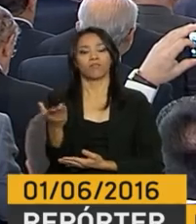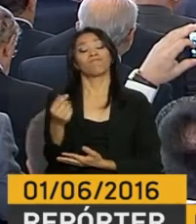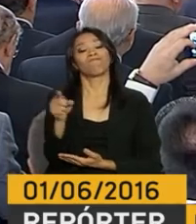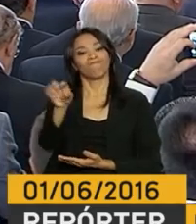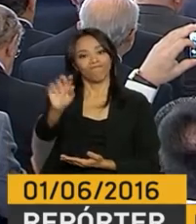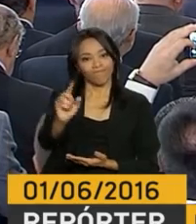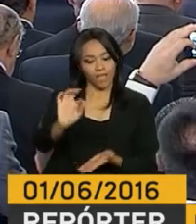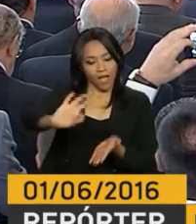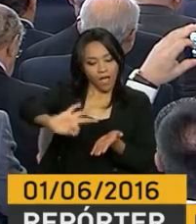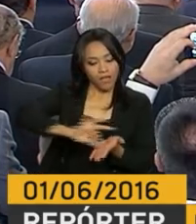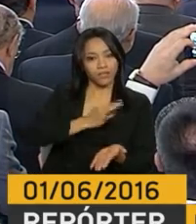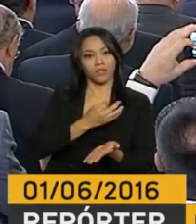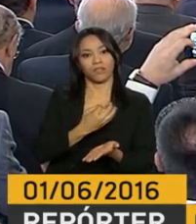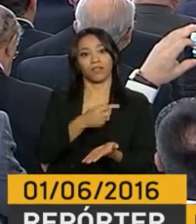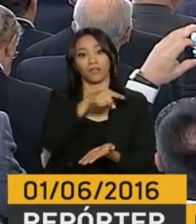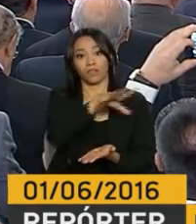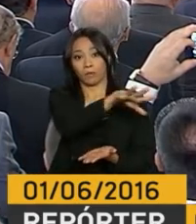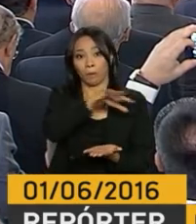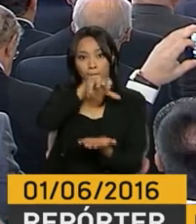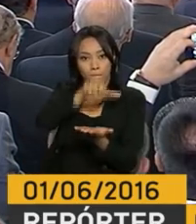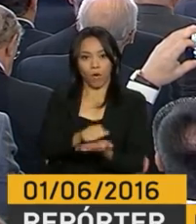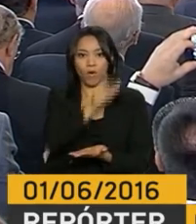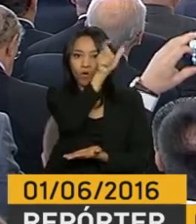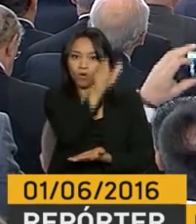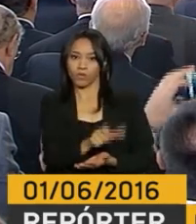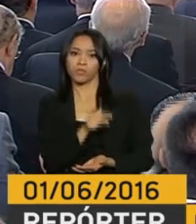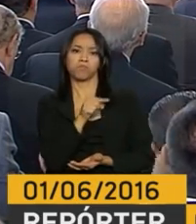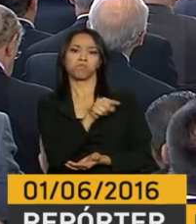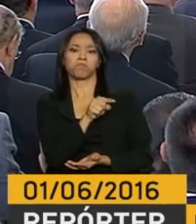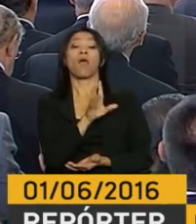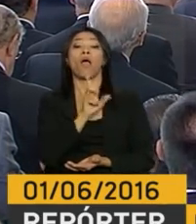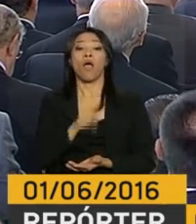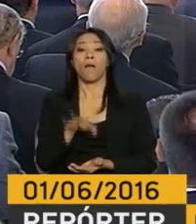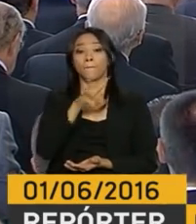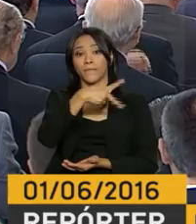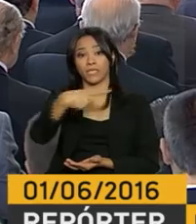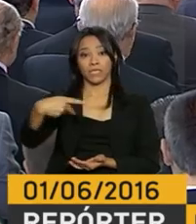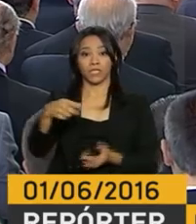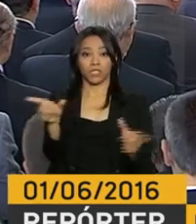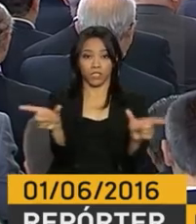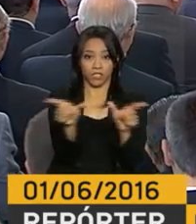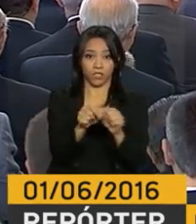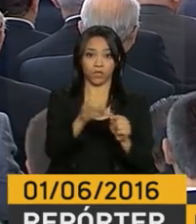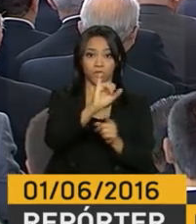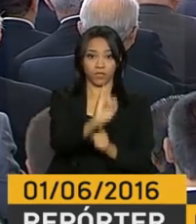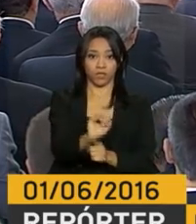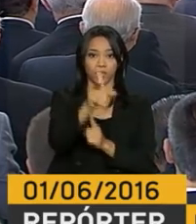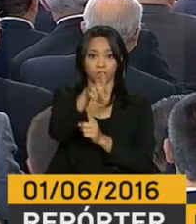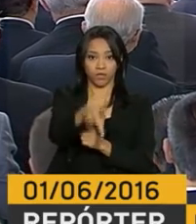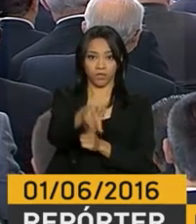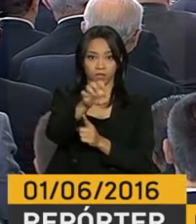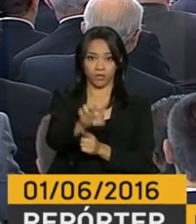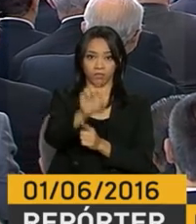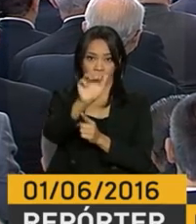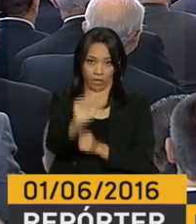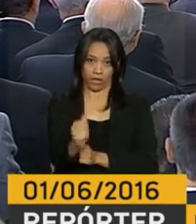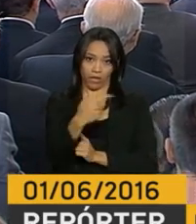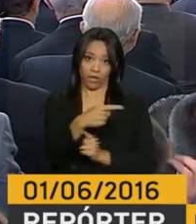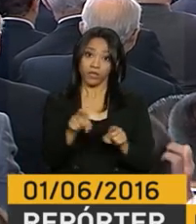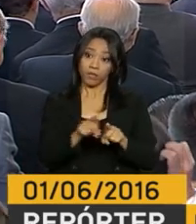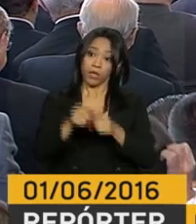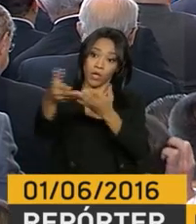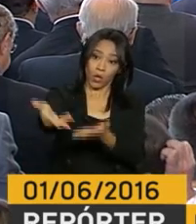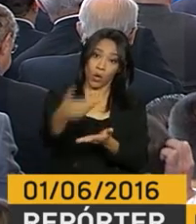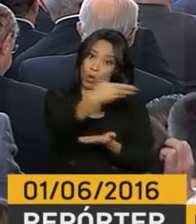dá Posse ao Senhor Ernesto lozzardo no cargo de presidente do Instituto de Pesquisa Econômica aplicada ipia e convidamos o senhor